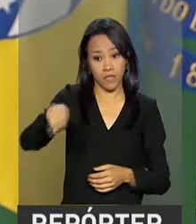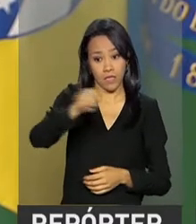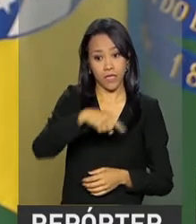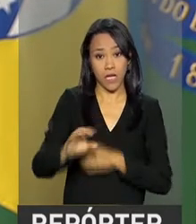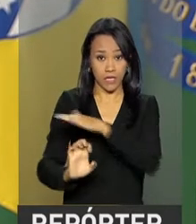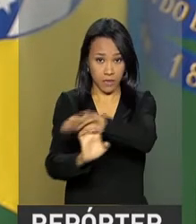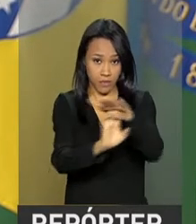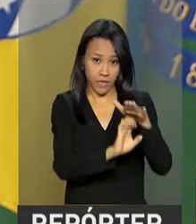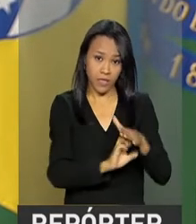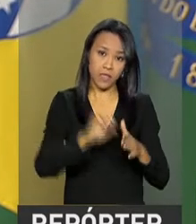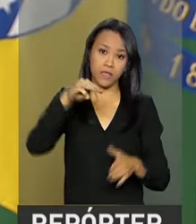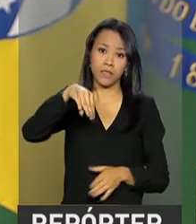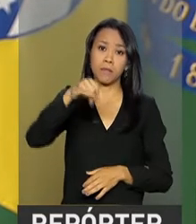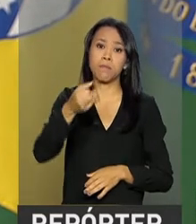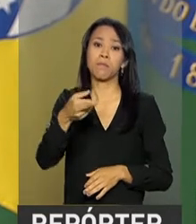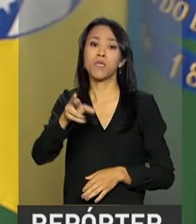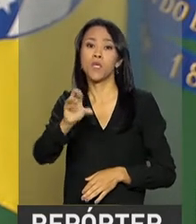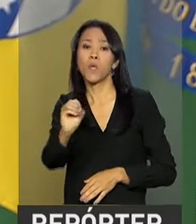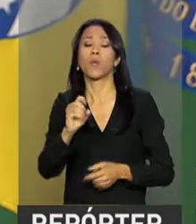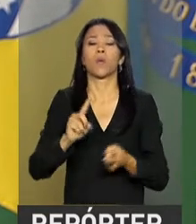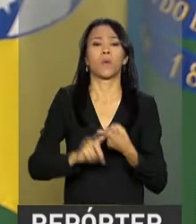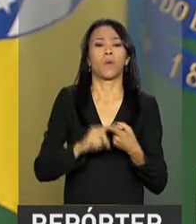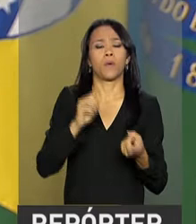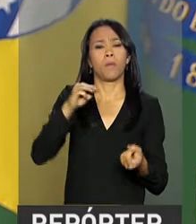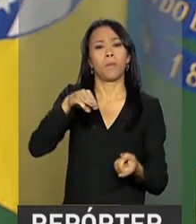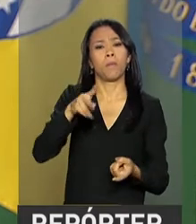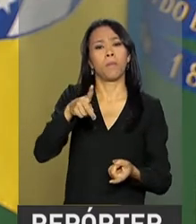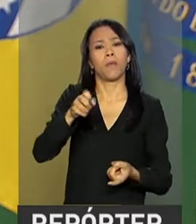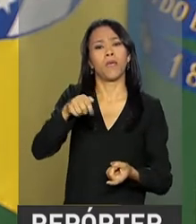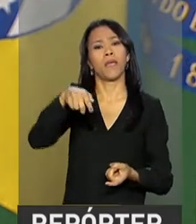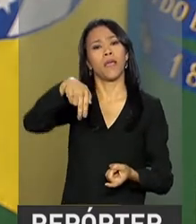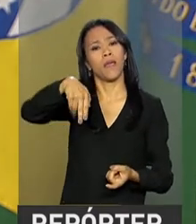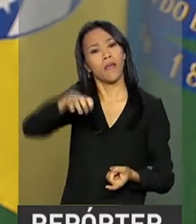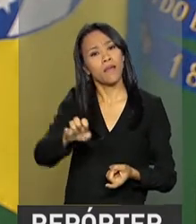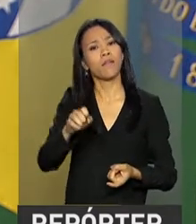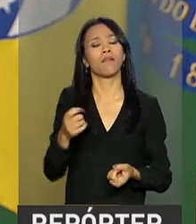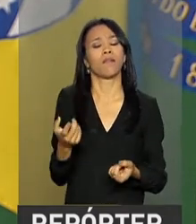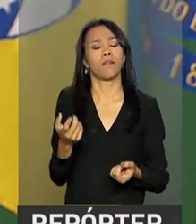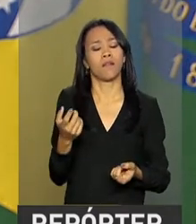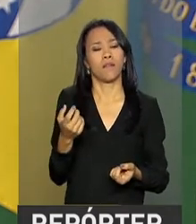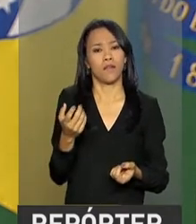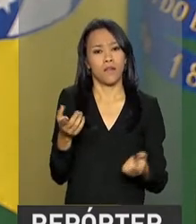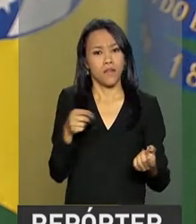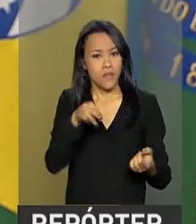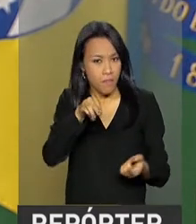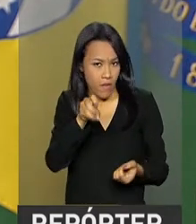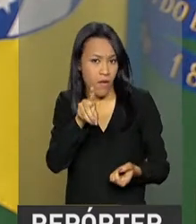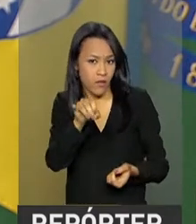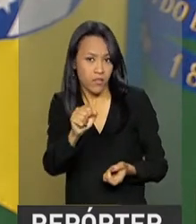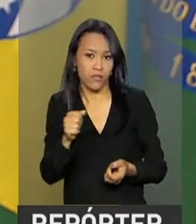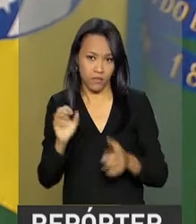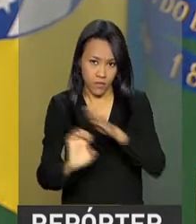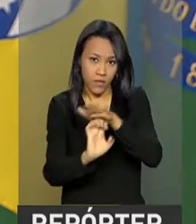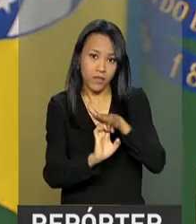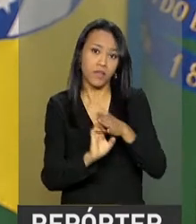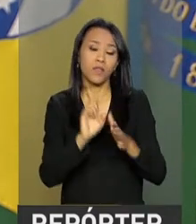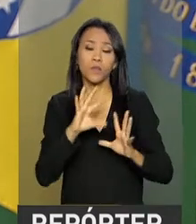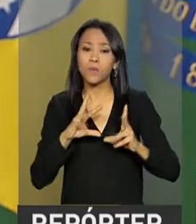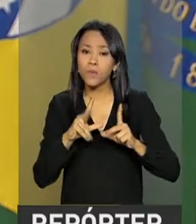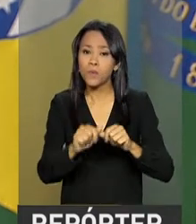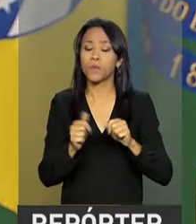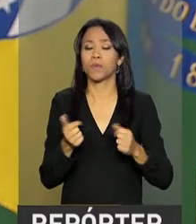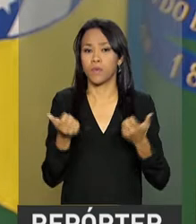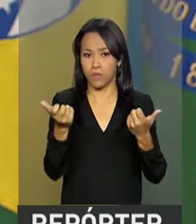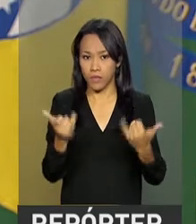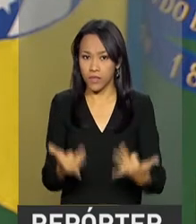pequena e média empresa nós vamos pensando social que como ressaltar os jogadores dodô tem